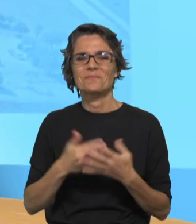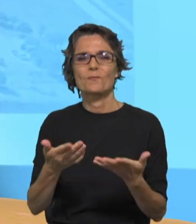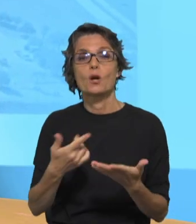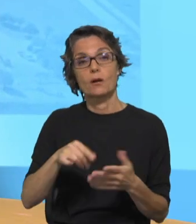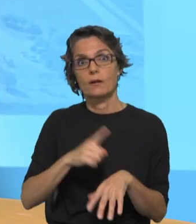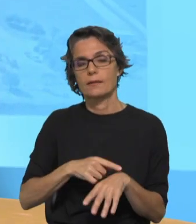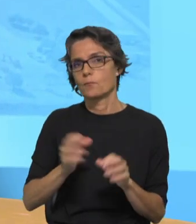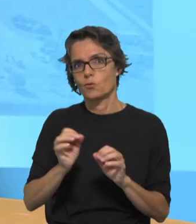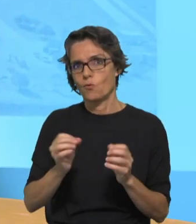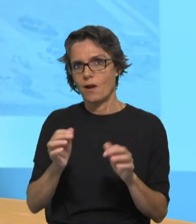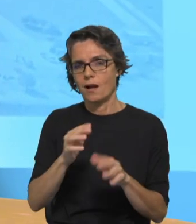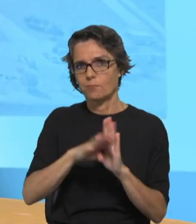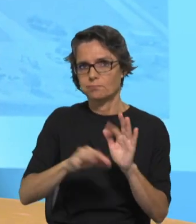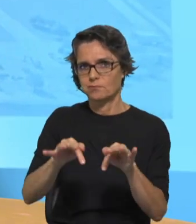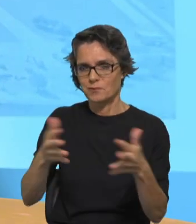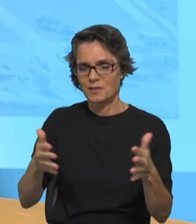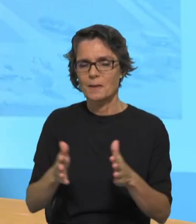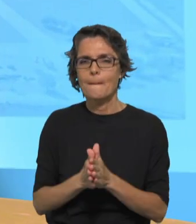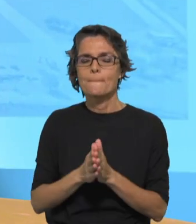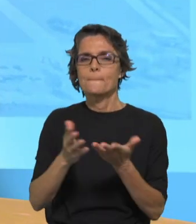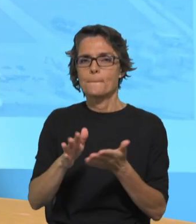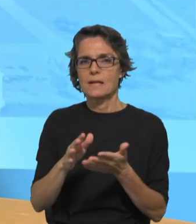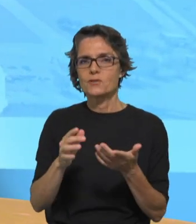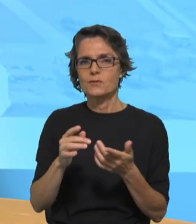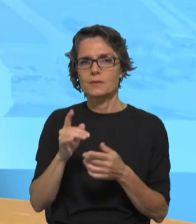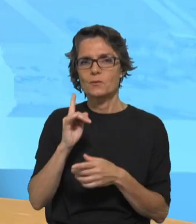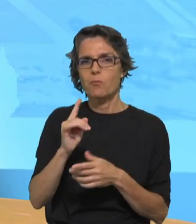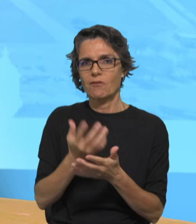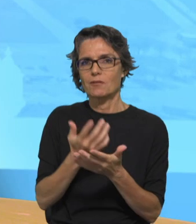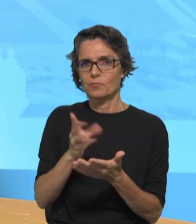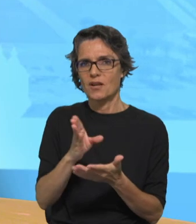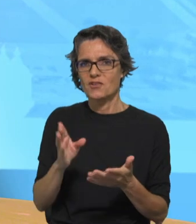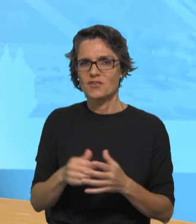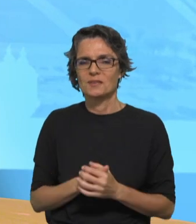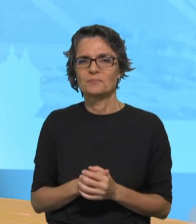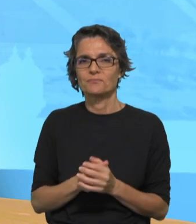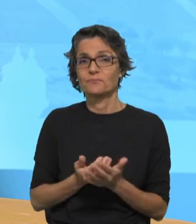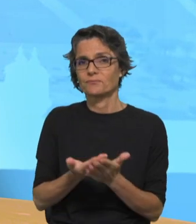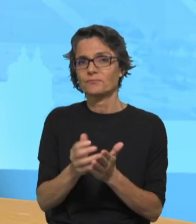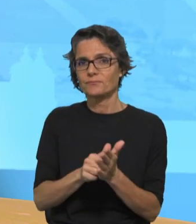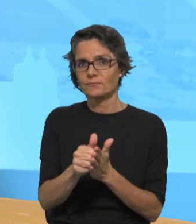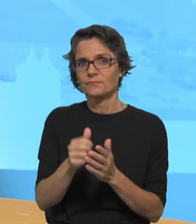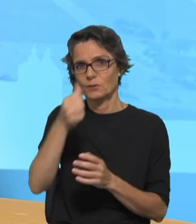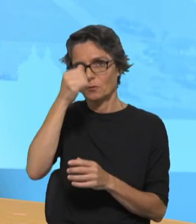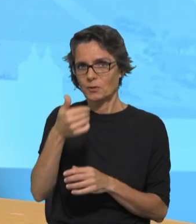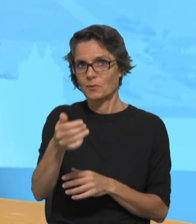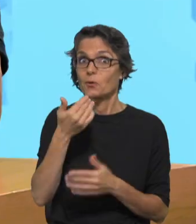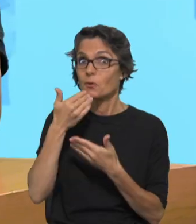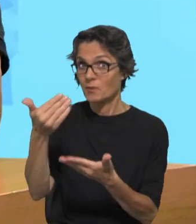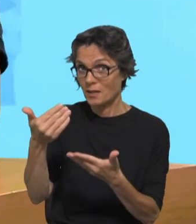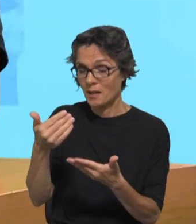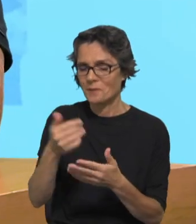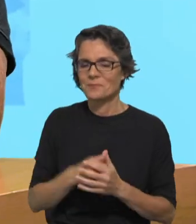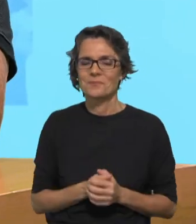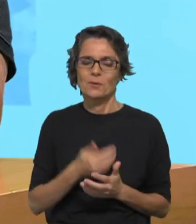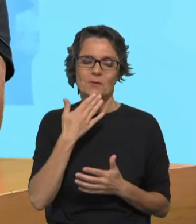mas fica o essencial também desta proposta bíblica deste próximo domingo. Obrigado, Frei José Nuno,